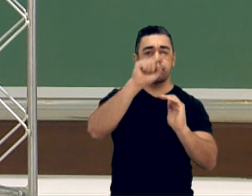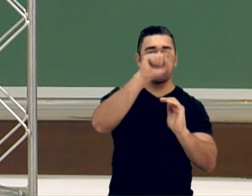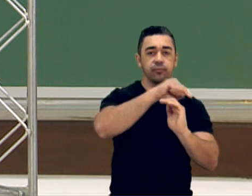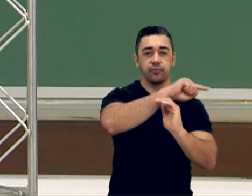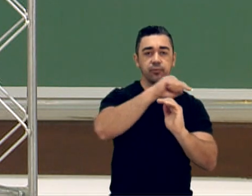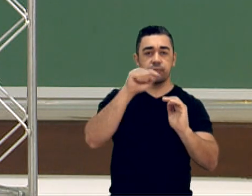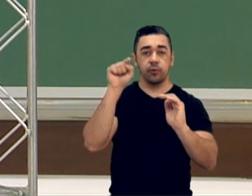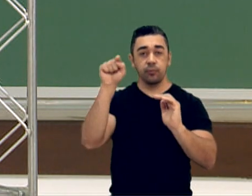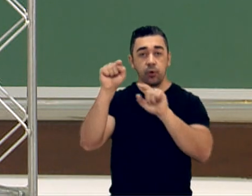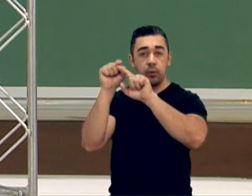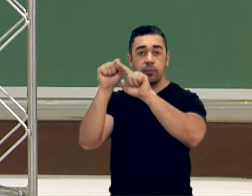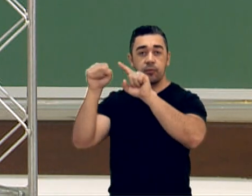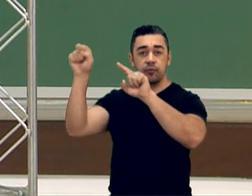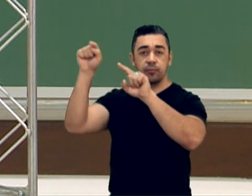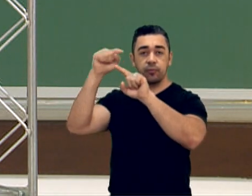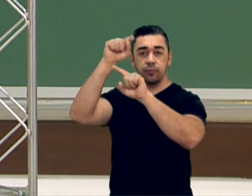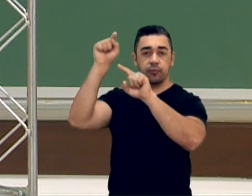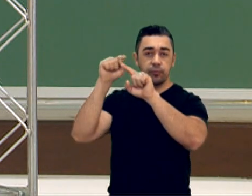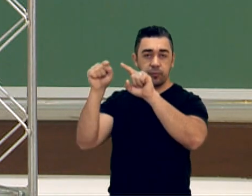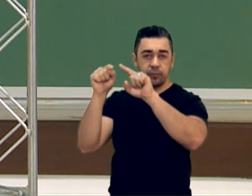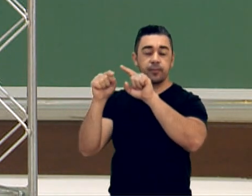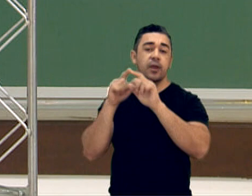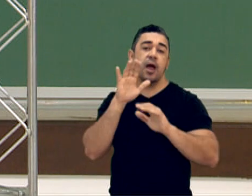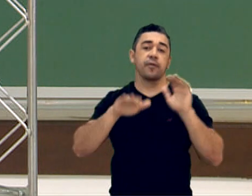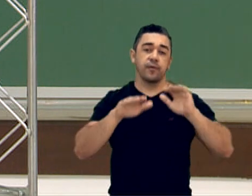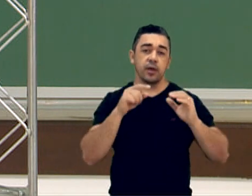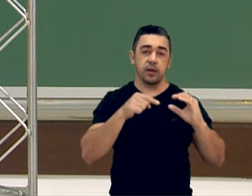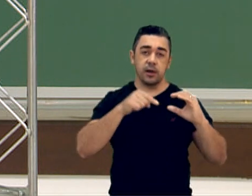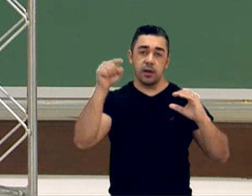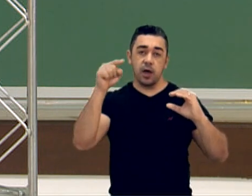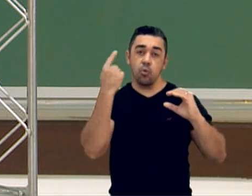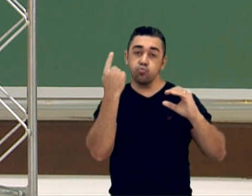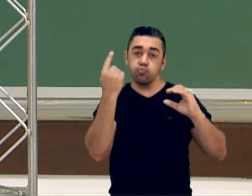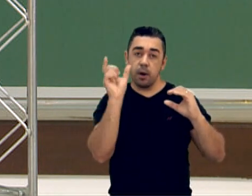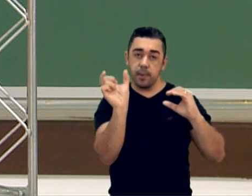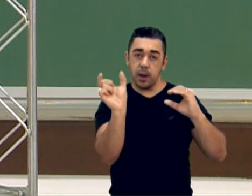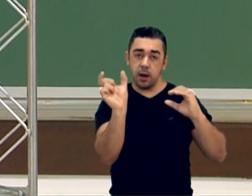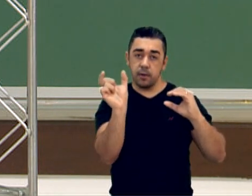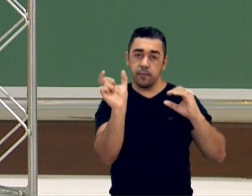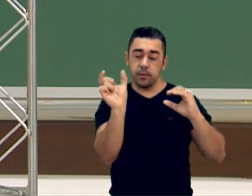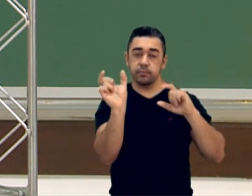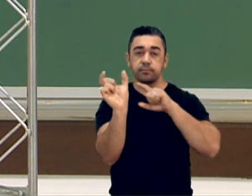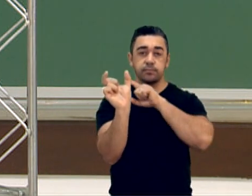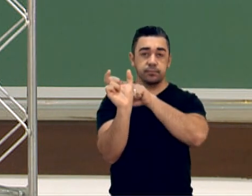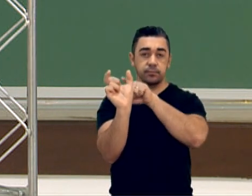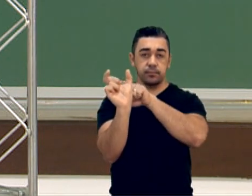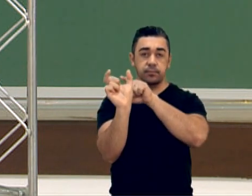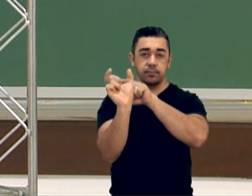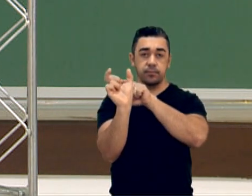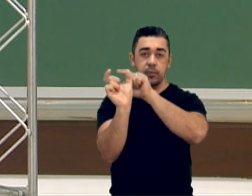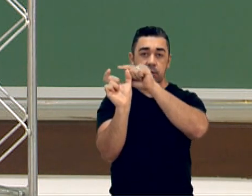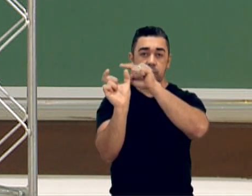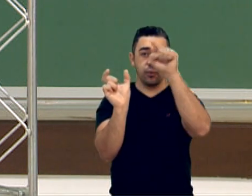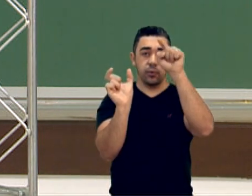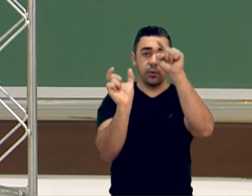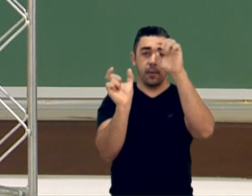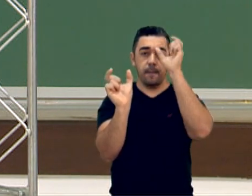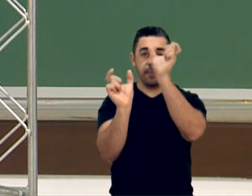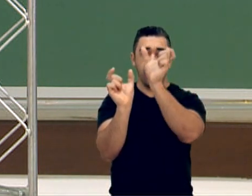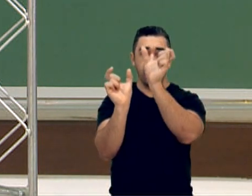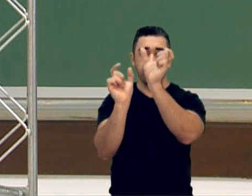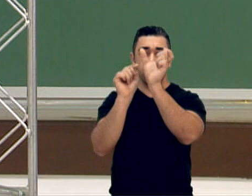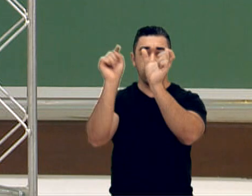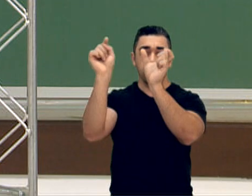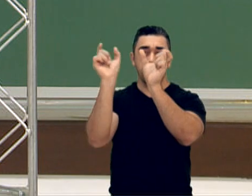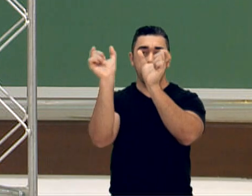O recomendado é que as linhas possuam apenas uma palavra escrita em cima da linha e que você use